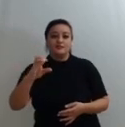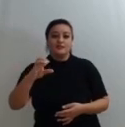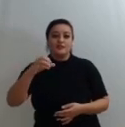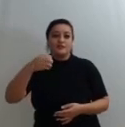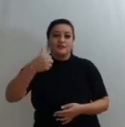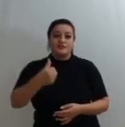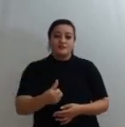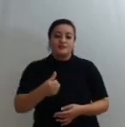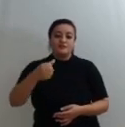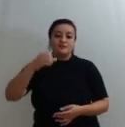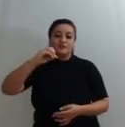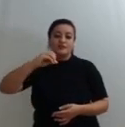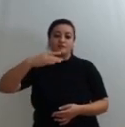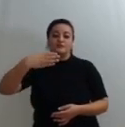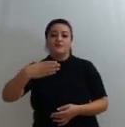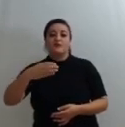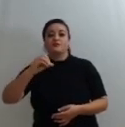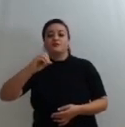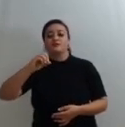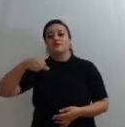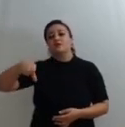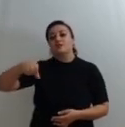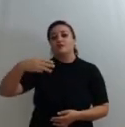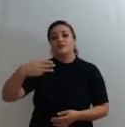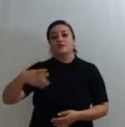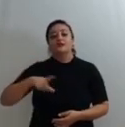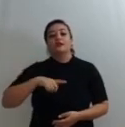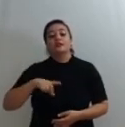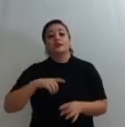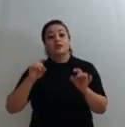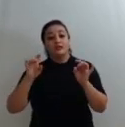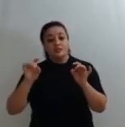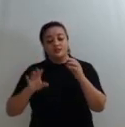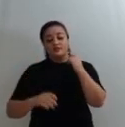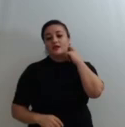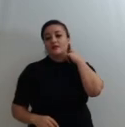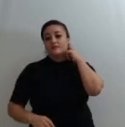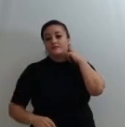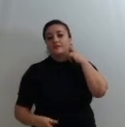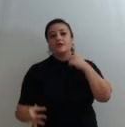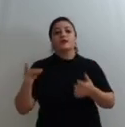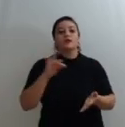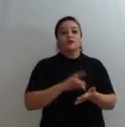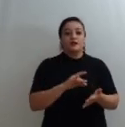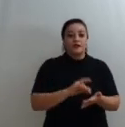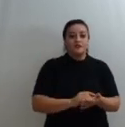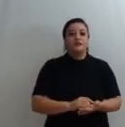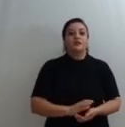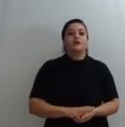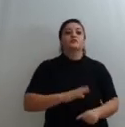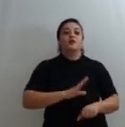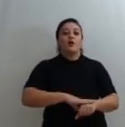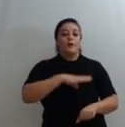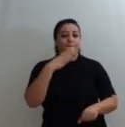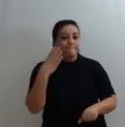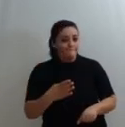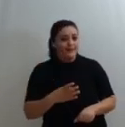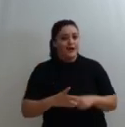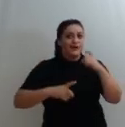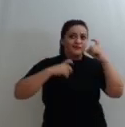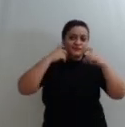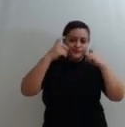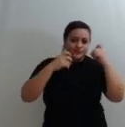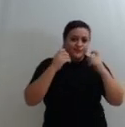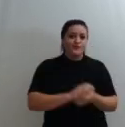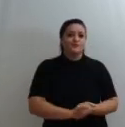604.093, em que há destaque e que realmente é um caso mais duvidoso, mais limítrofe. A